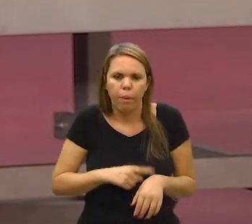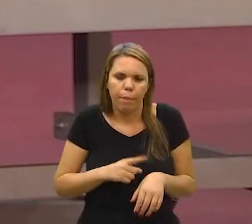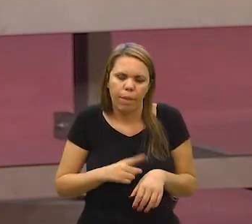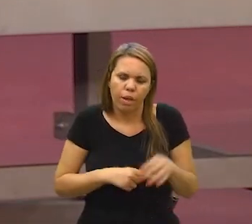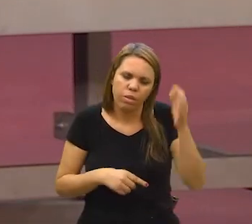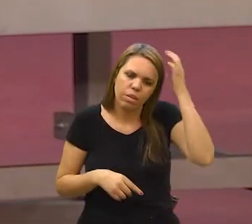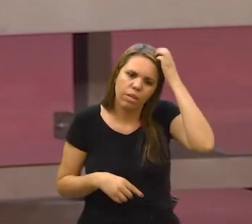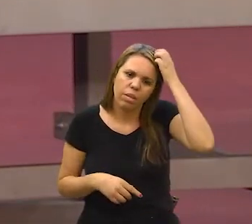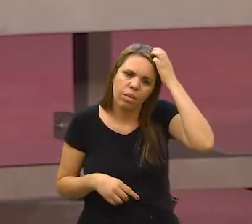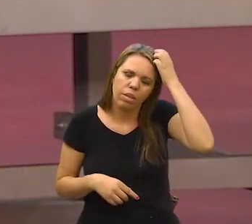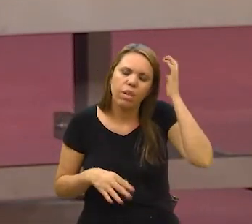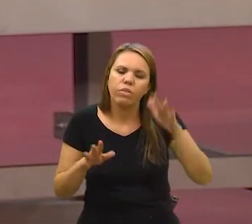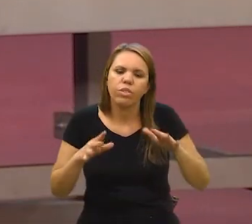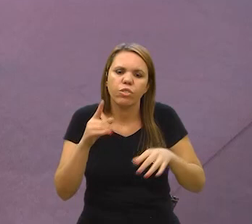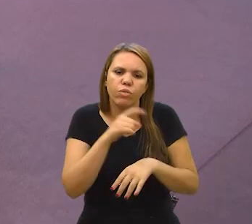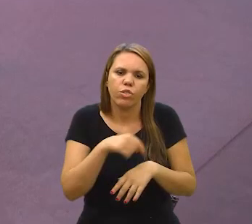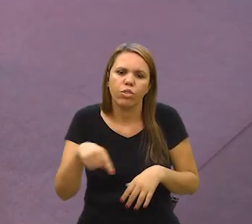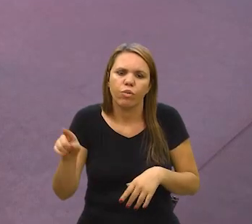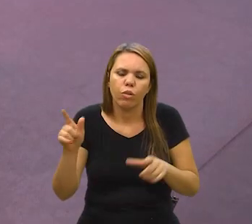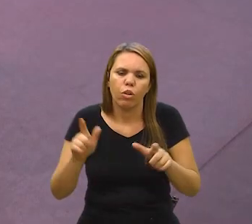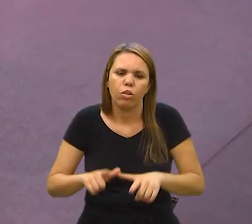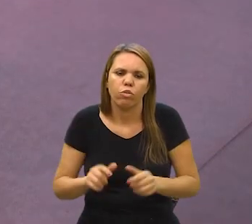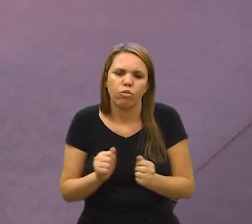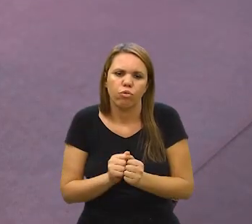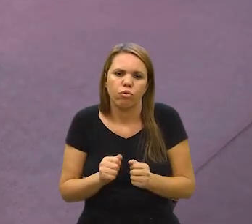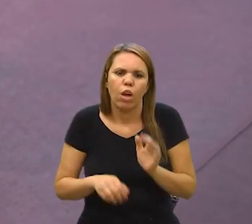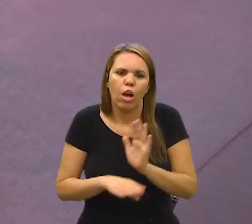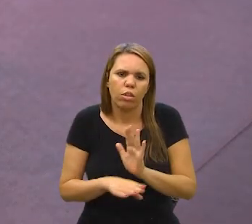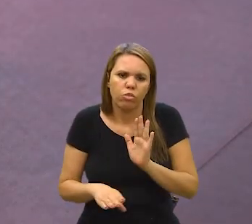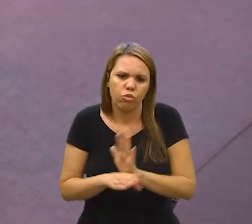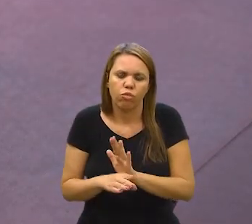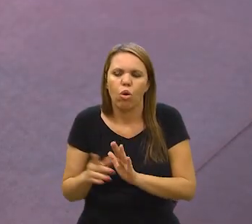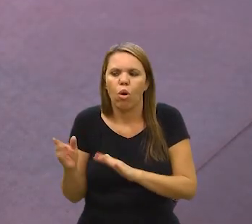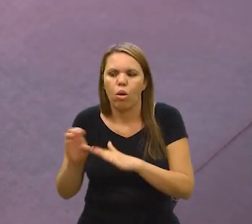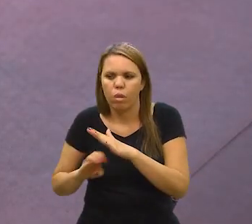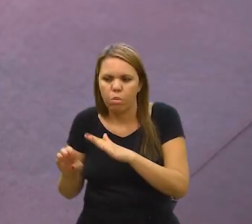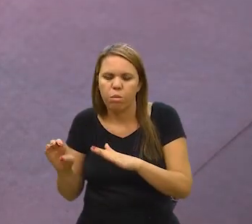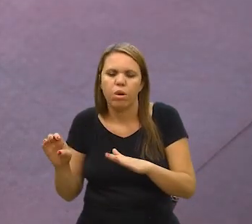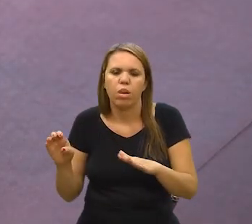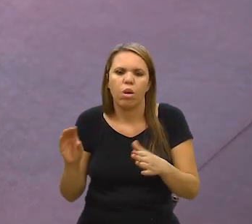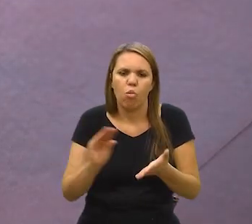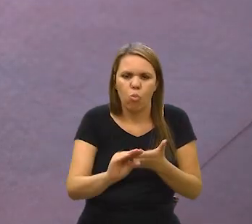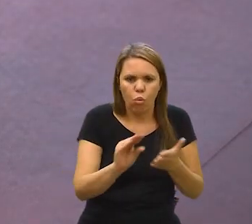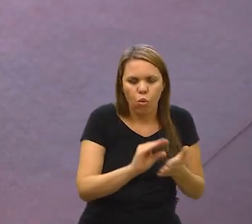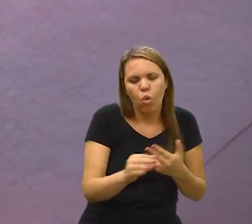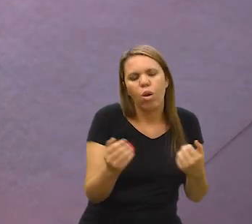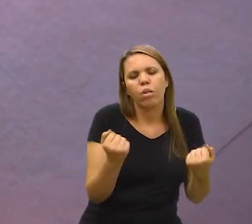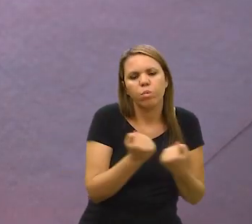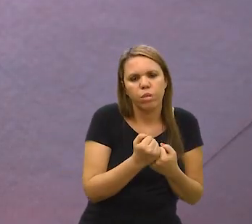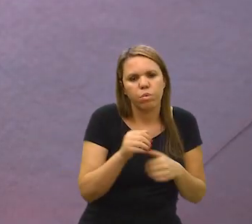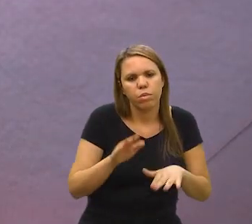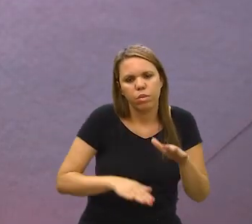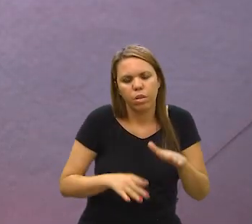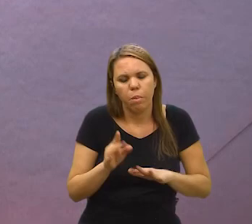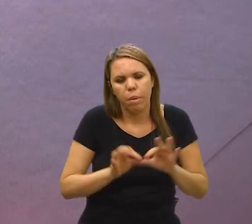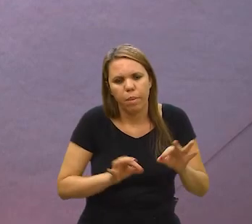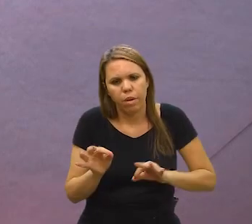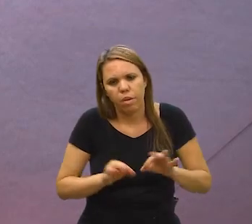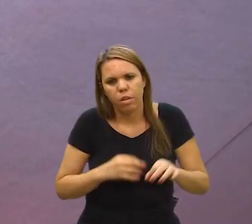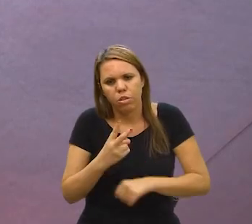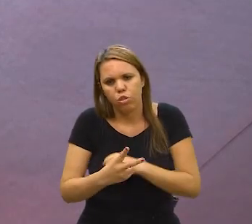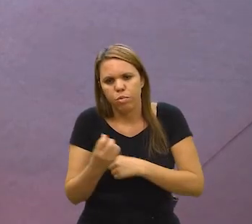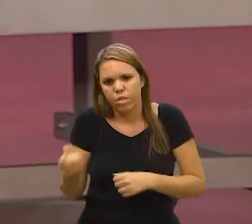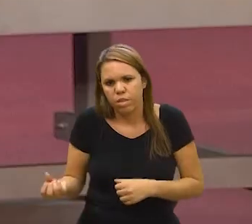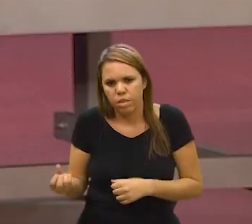Em momentos mais complicados, né? Mas já fui com ele, já tive ajudas de patrocinadores, muito dessas, na preparação